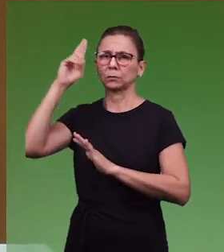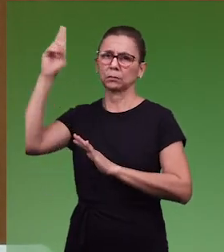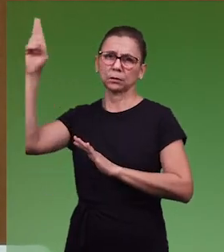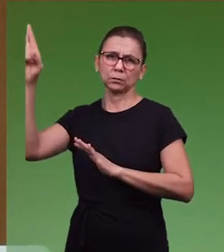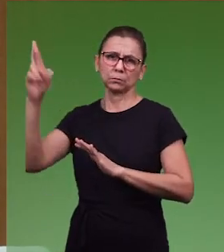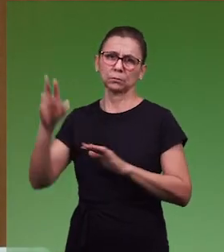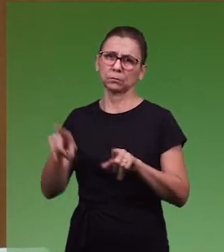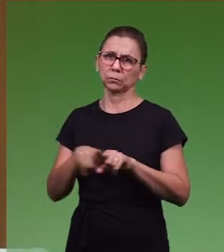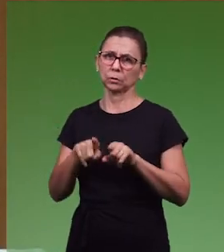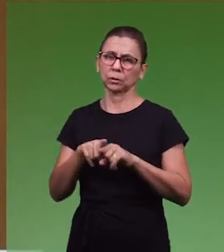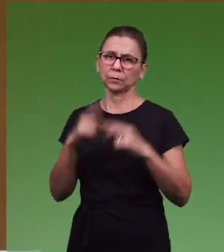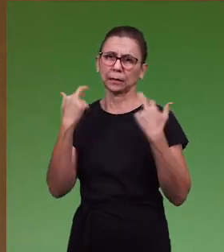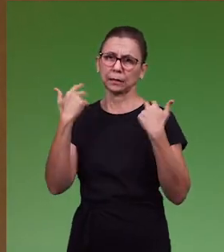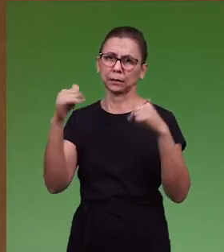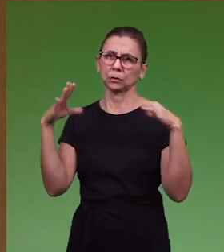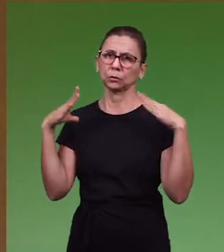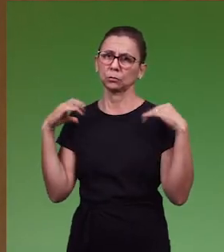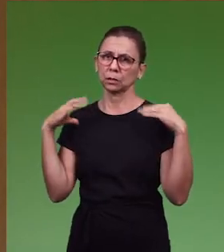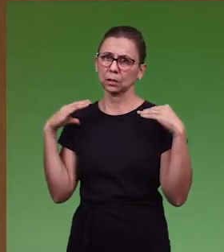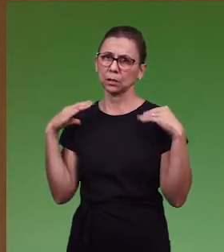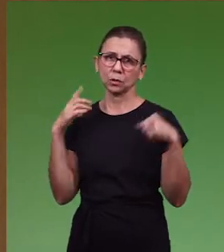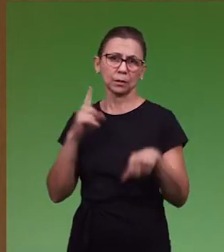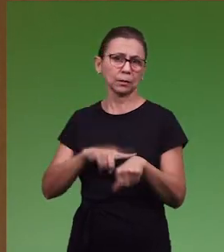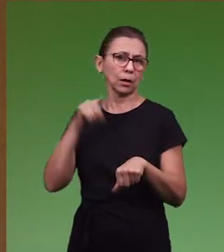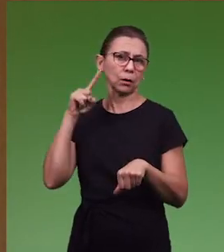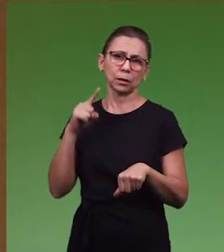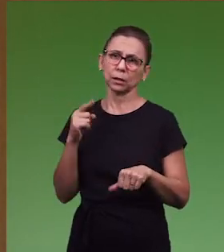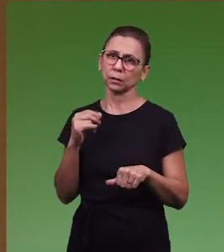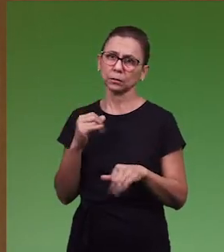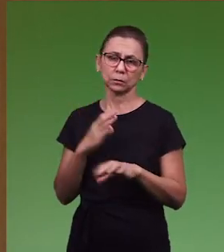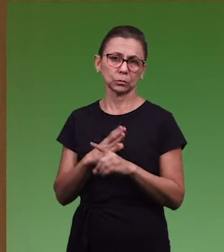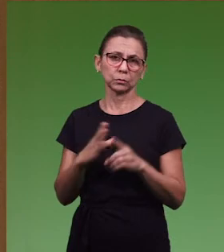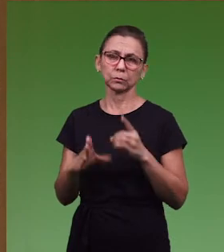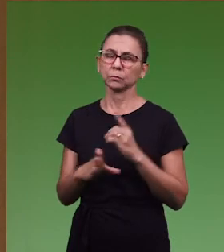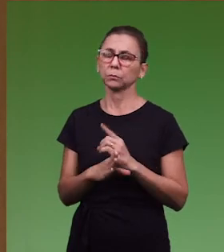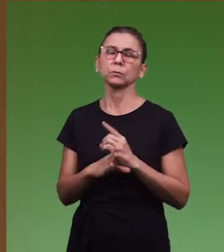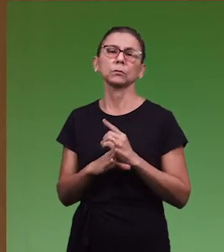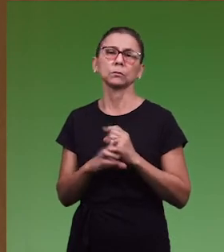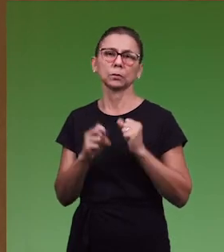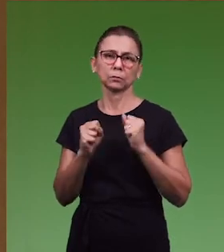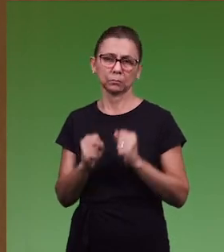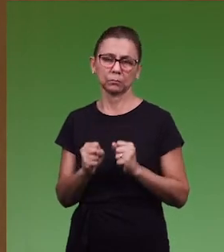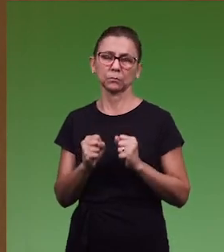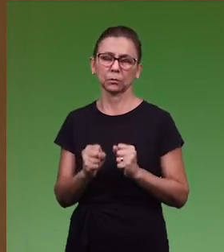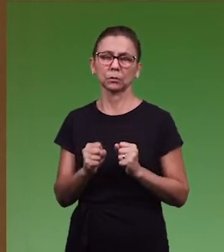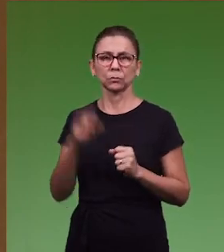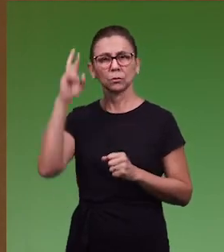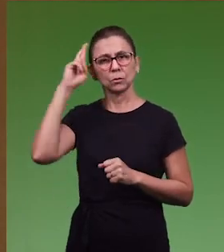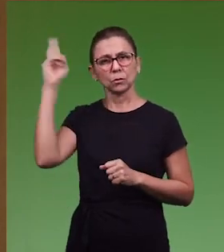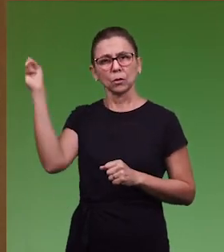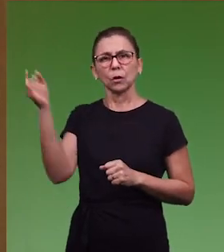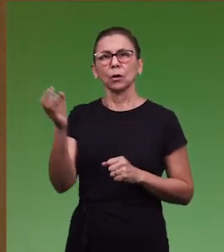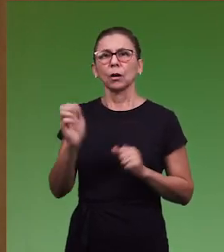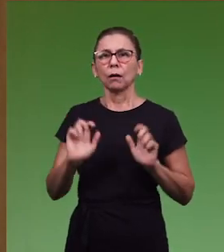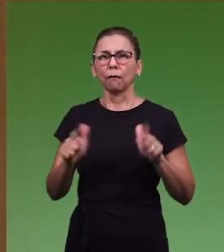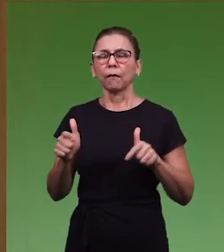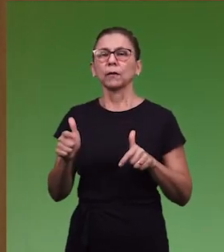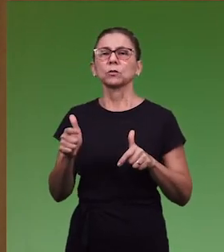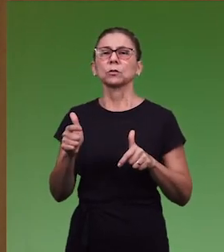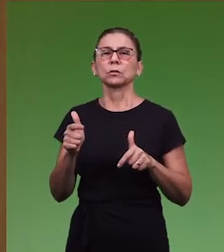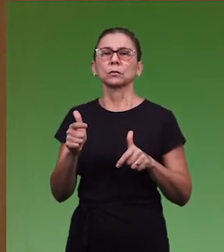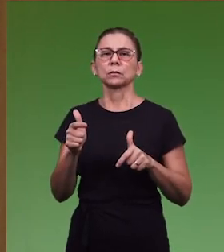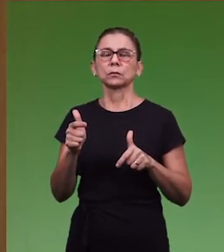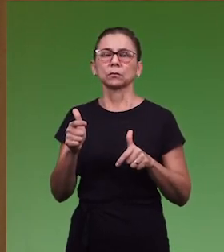hora. O Senhor também pode operar através dos dons durante o culto. Mas nós fazemos esse preparo